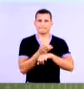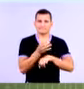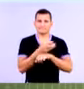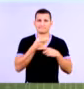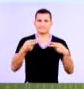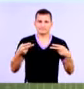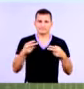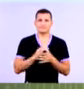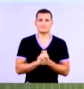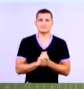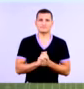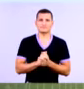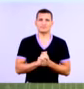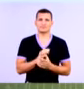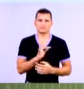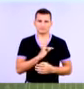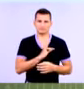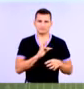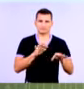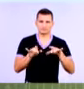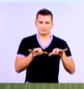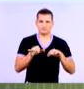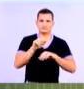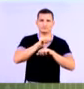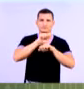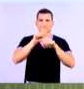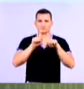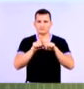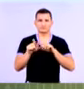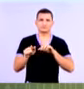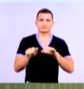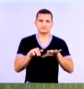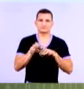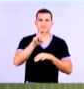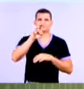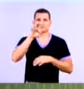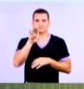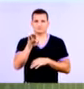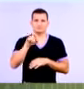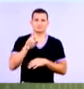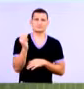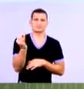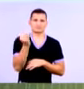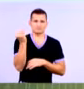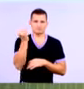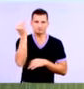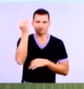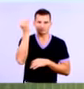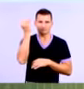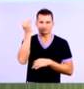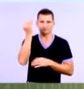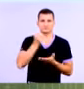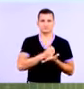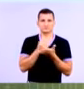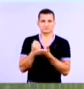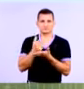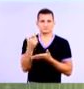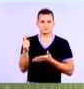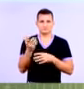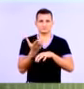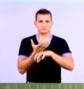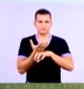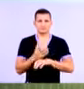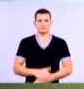objeto, técnicas de programação, algoritmos, programação web. Então, ela é importante para dar subsídio para outras